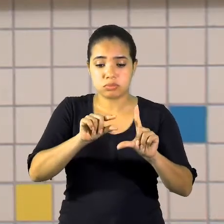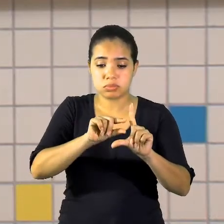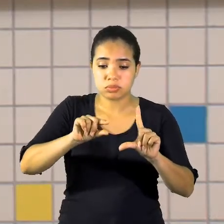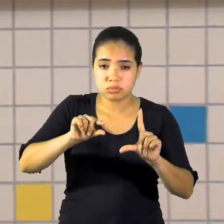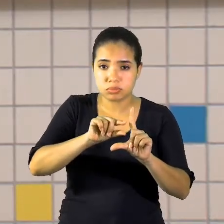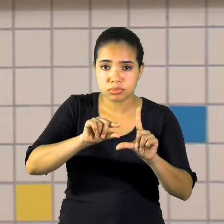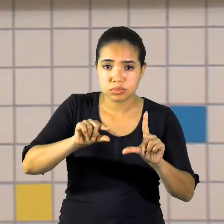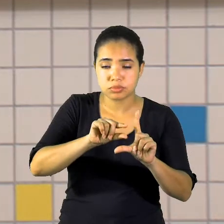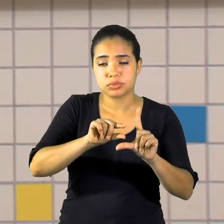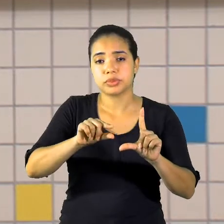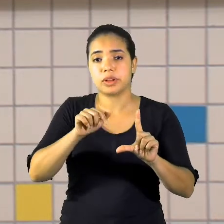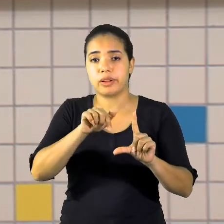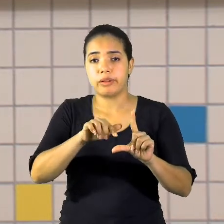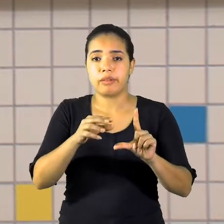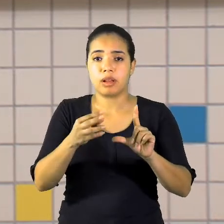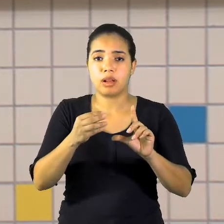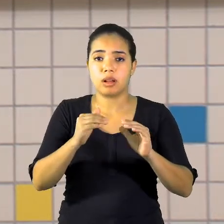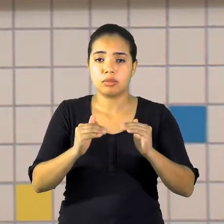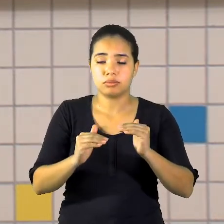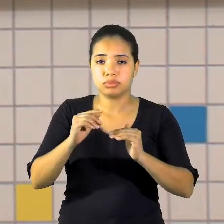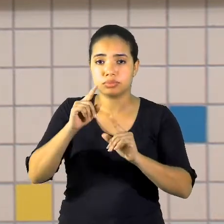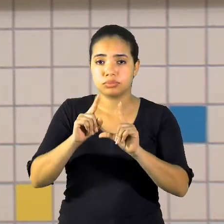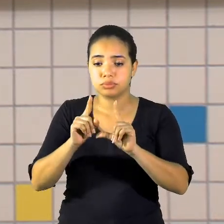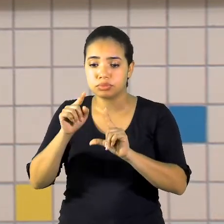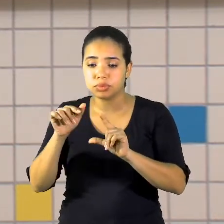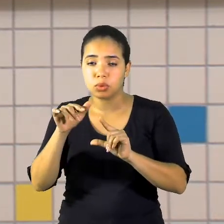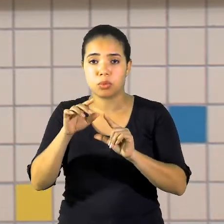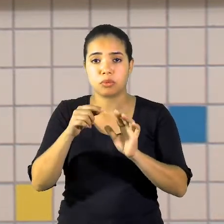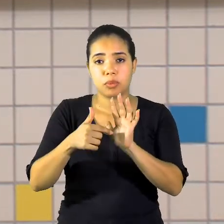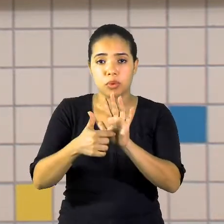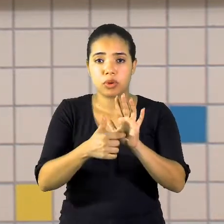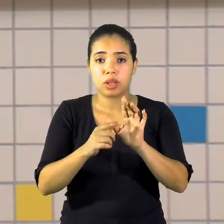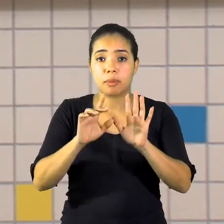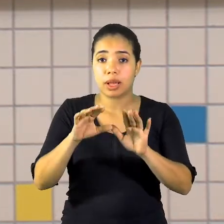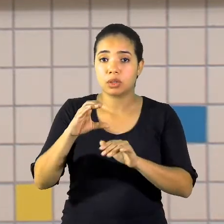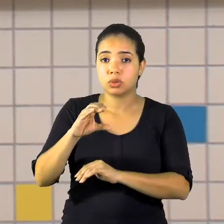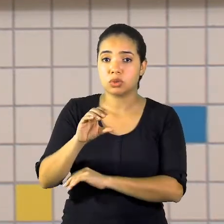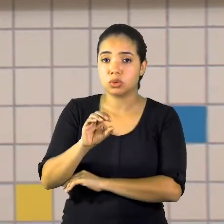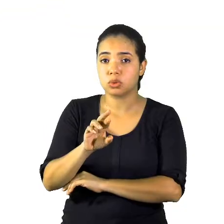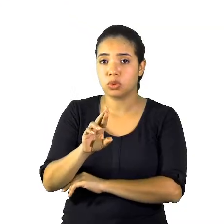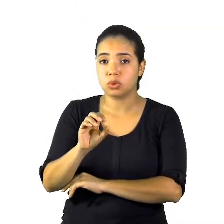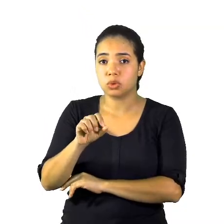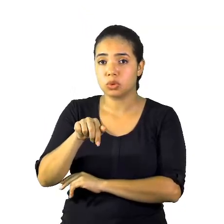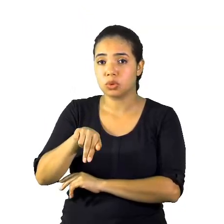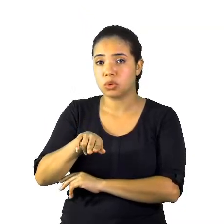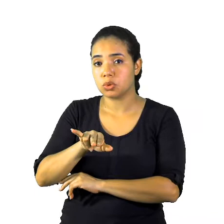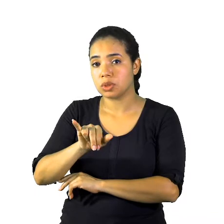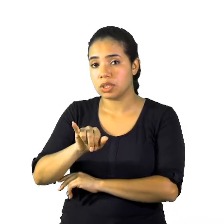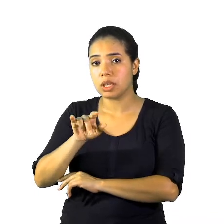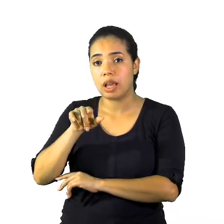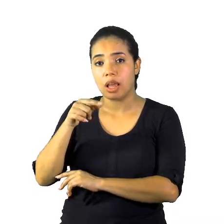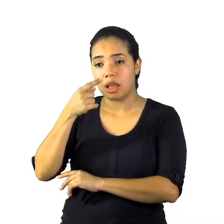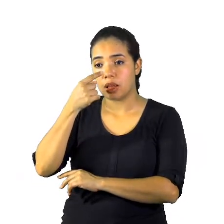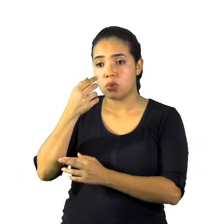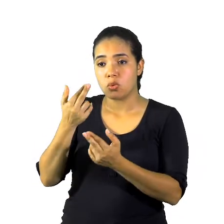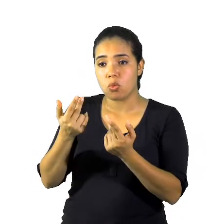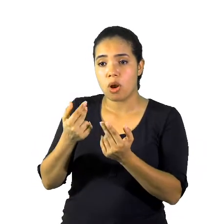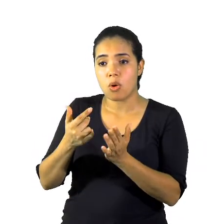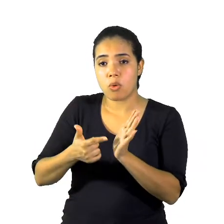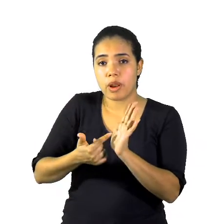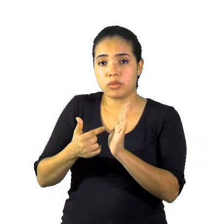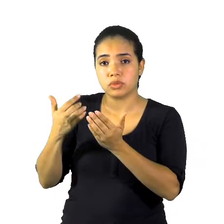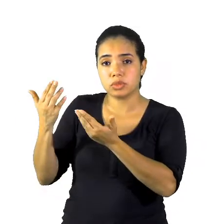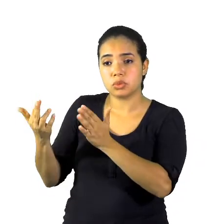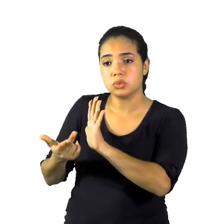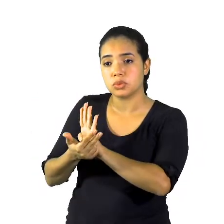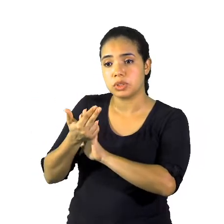escalas, que eu vou ter a orientação, no croquis não. No croquis, um exemplo que tem aqui é o desenho à mão livre. Eu tenho o desenho de uma cidade